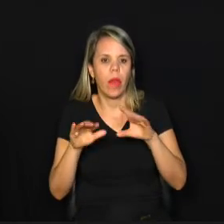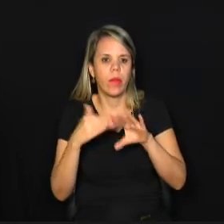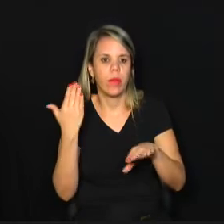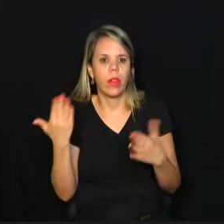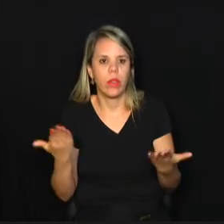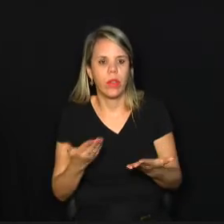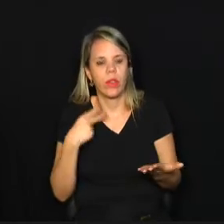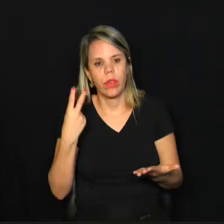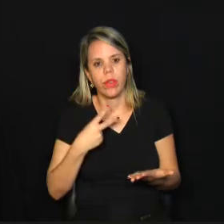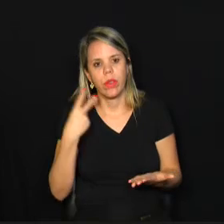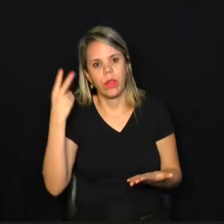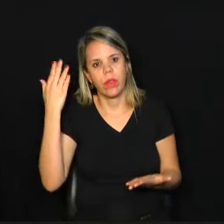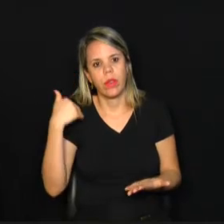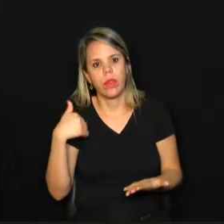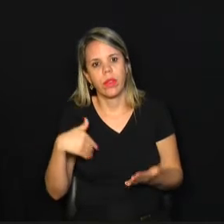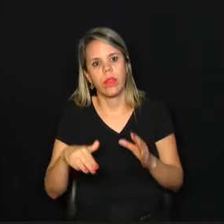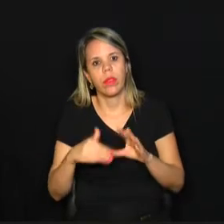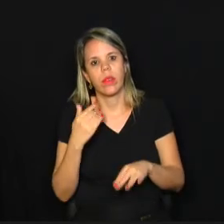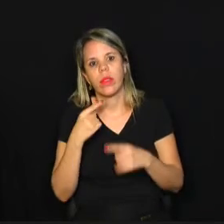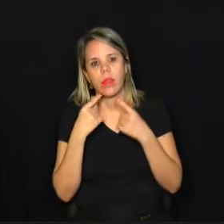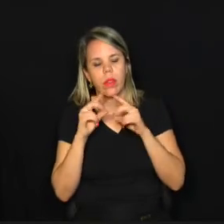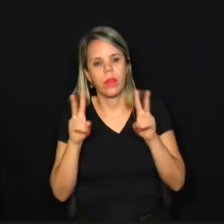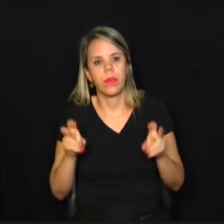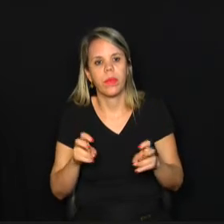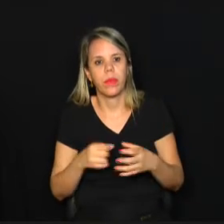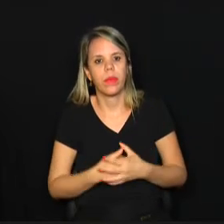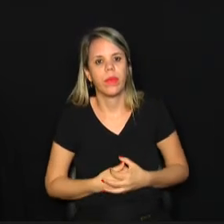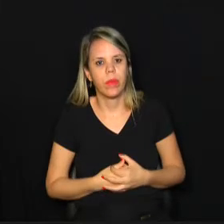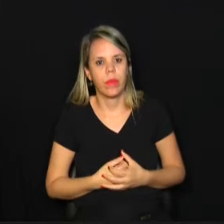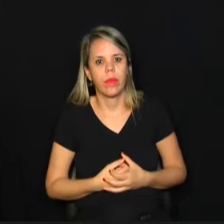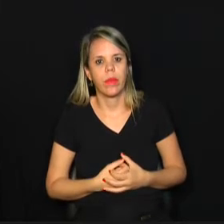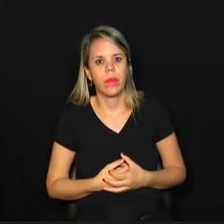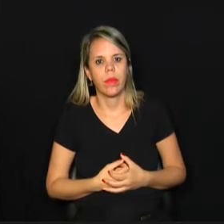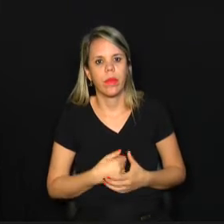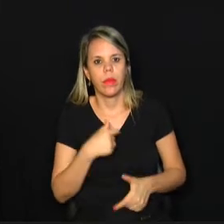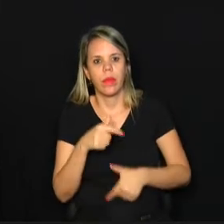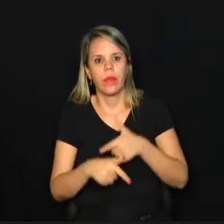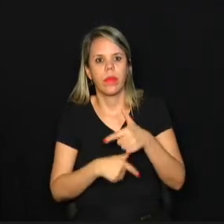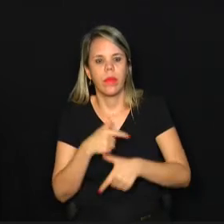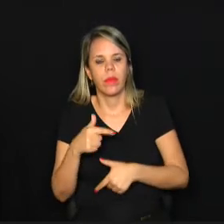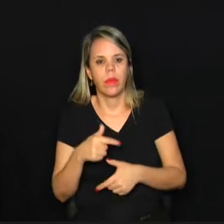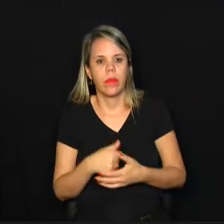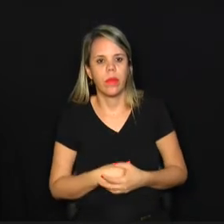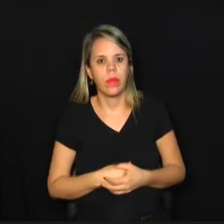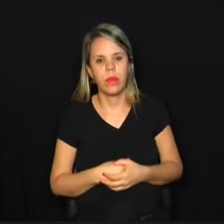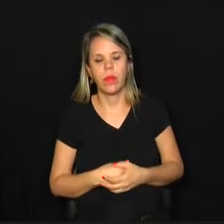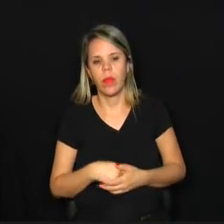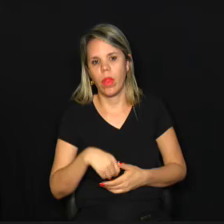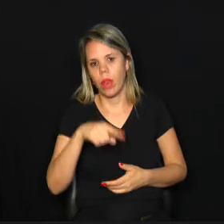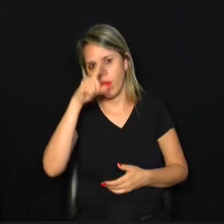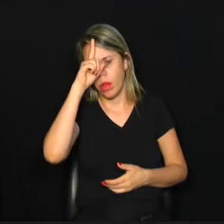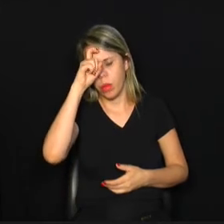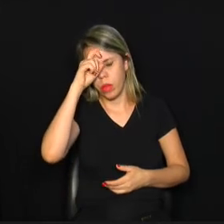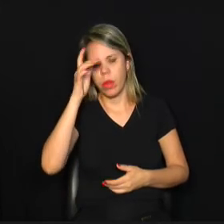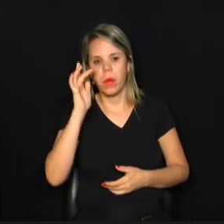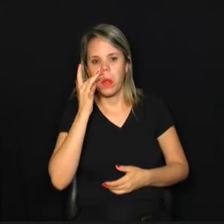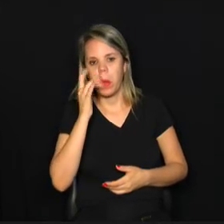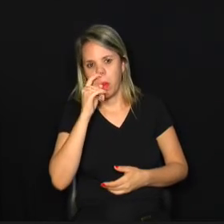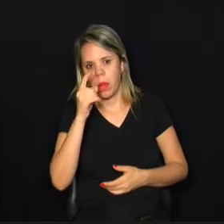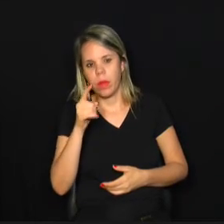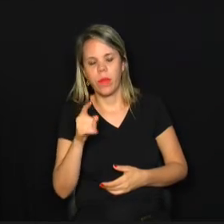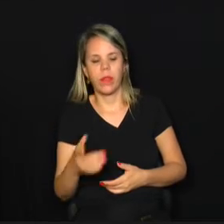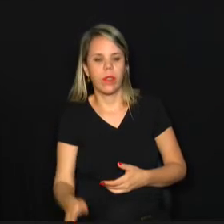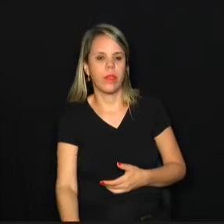mesmo essa vereadora recebeu aí reclamação com relação às condições de trabalho lá no Complexo Ouro Verde, que também pertence à rede